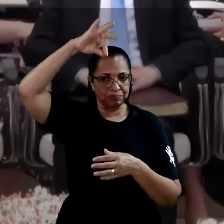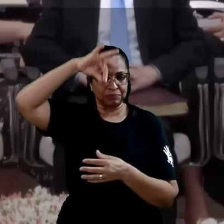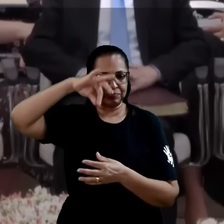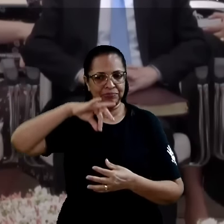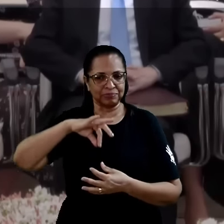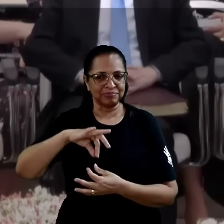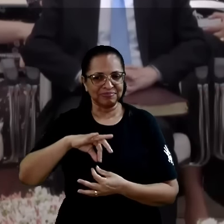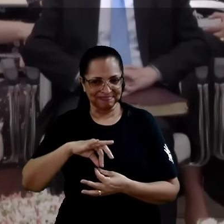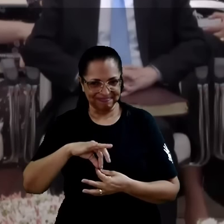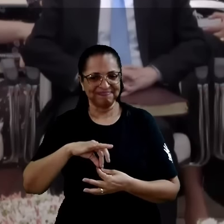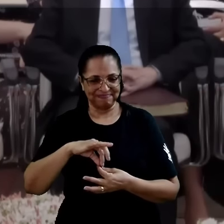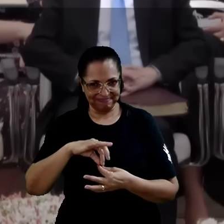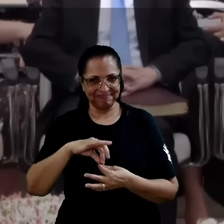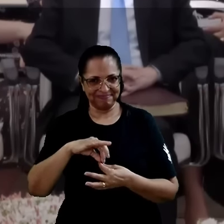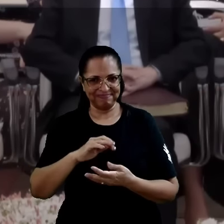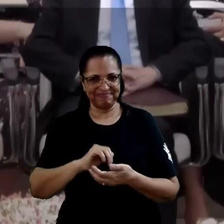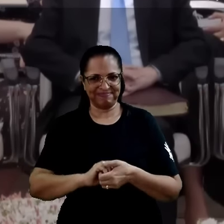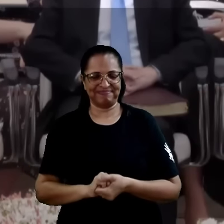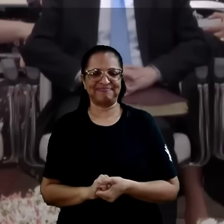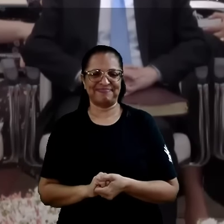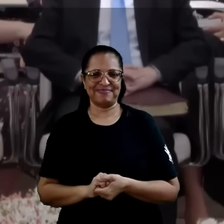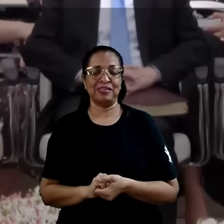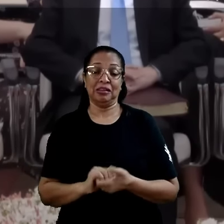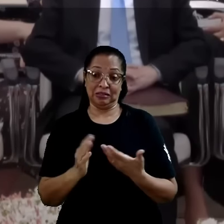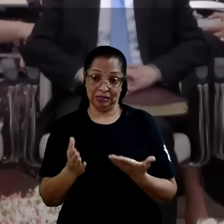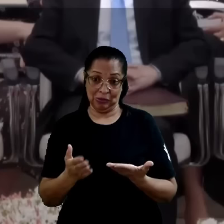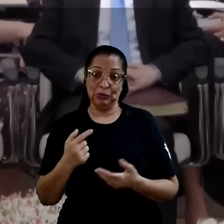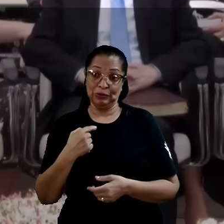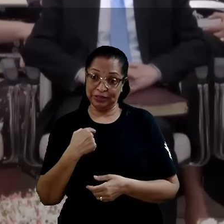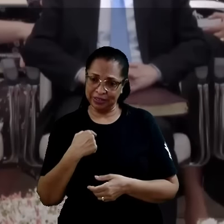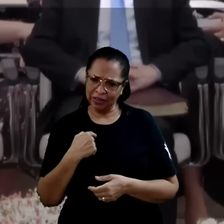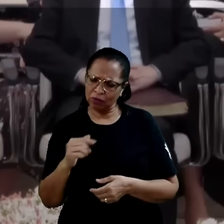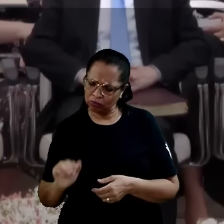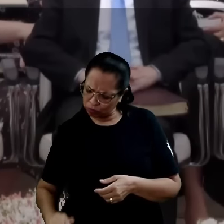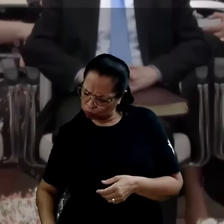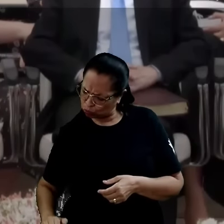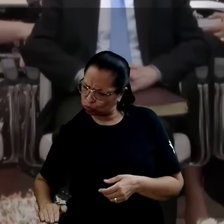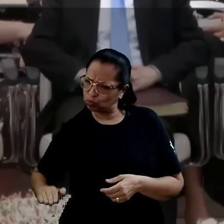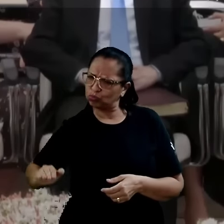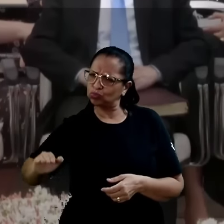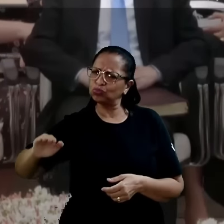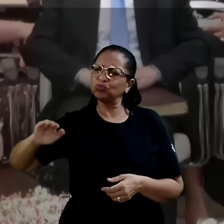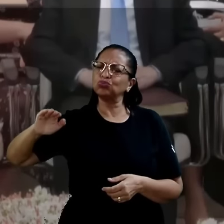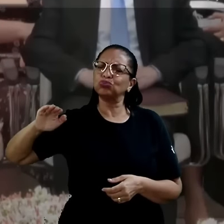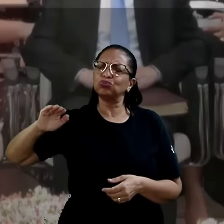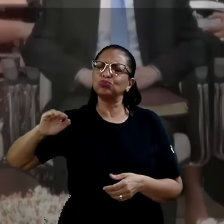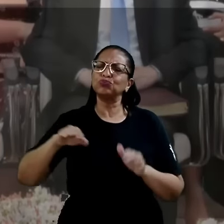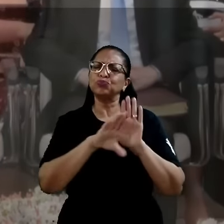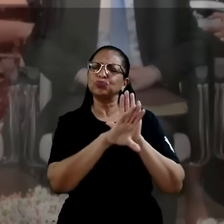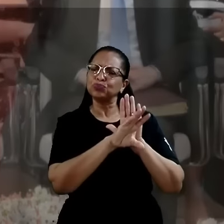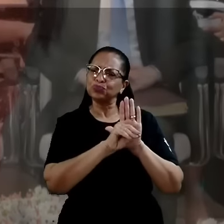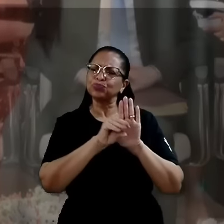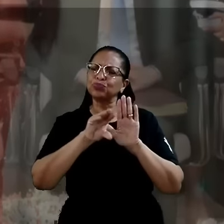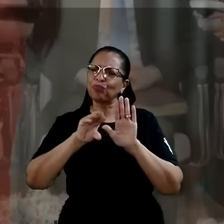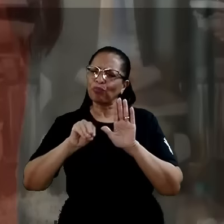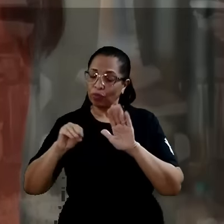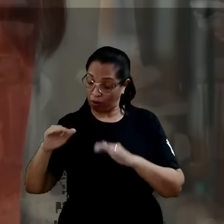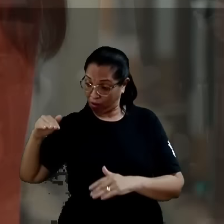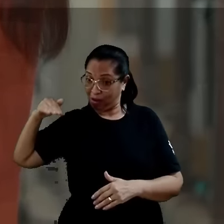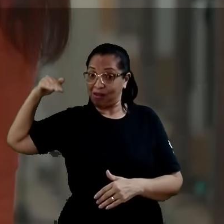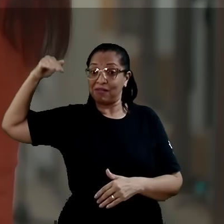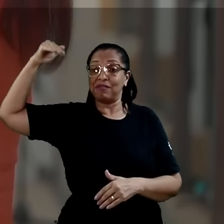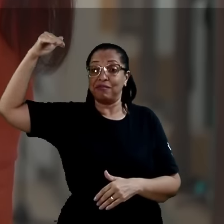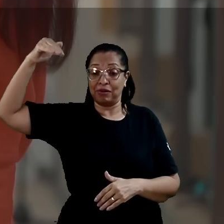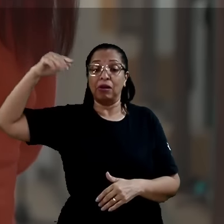já fiz a minha seleção de memórias na infância na adolescência assim como outro também já está se